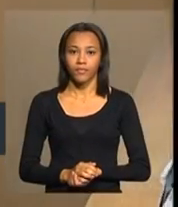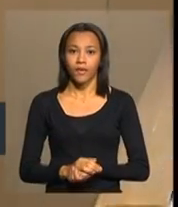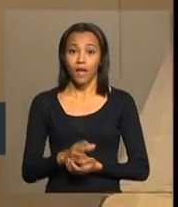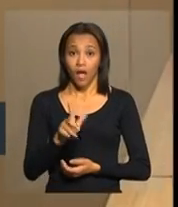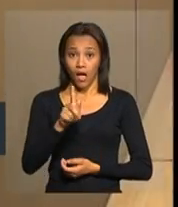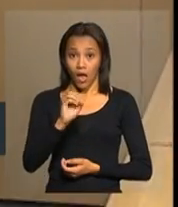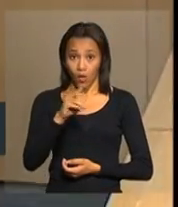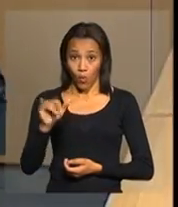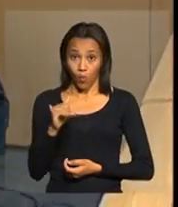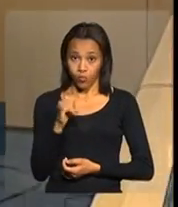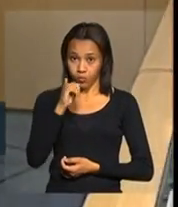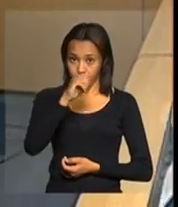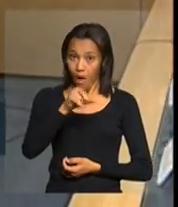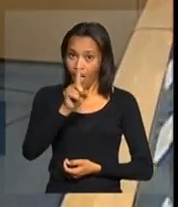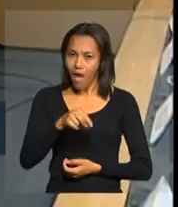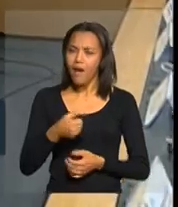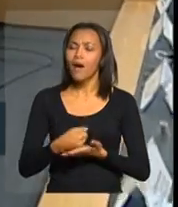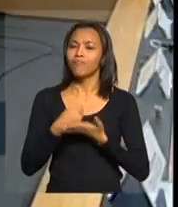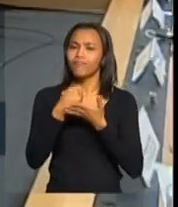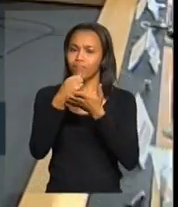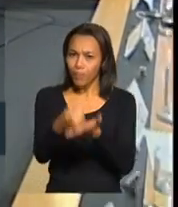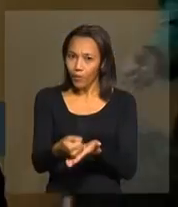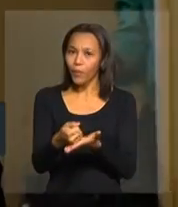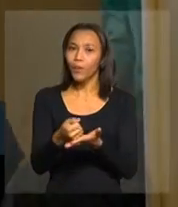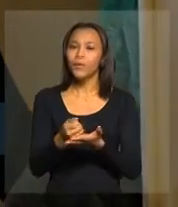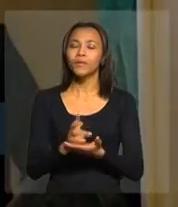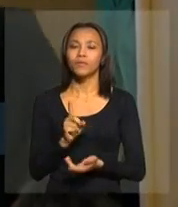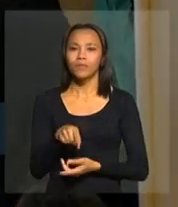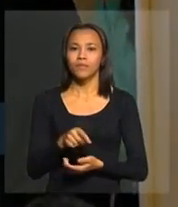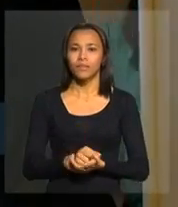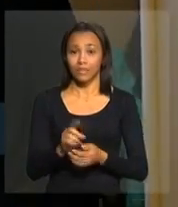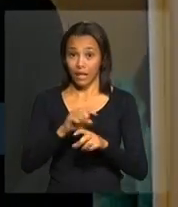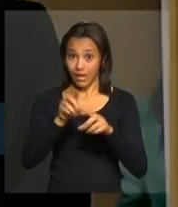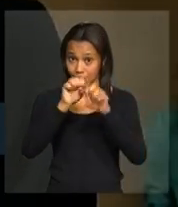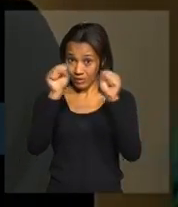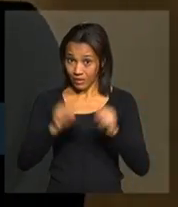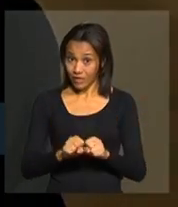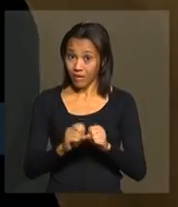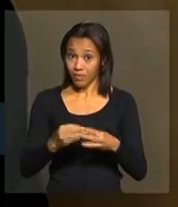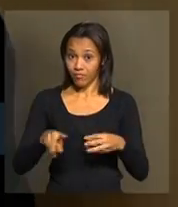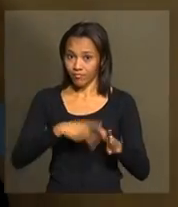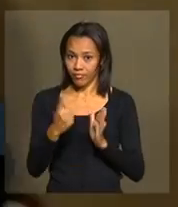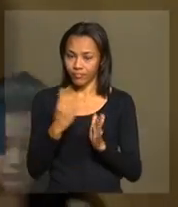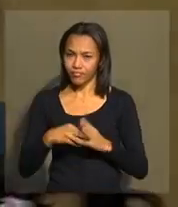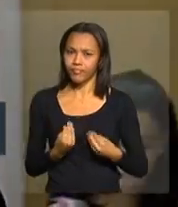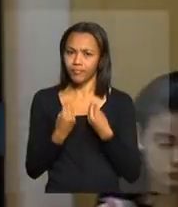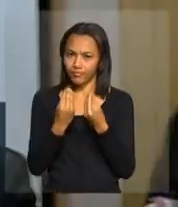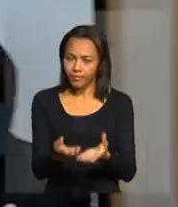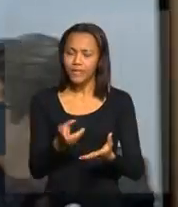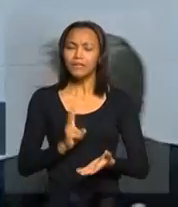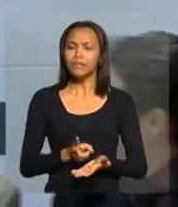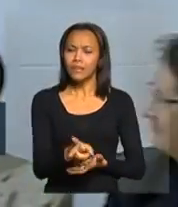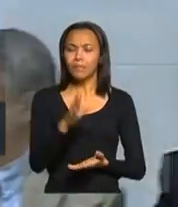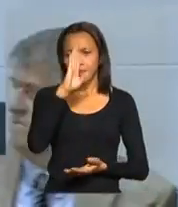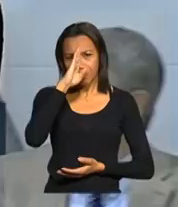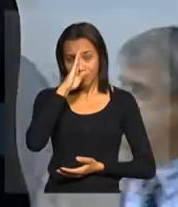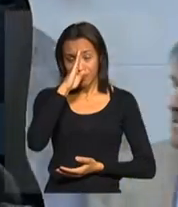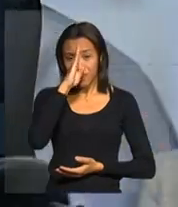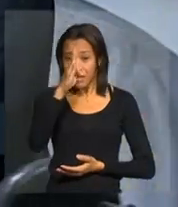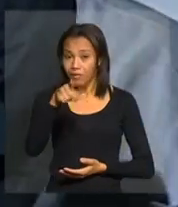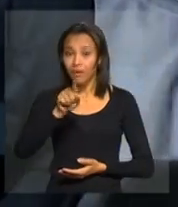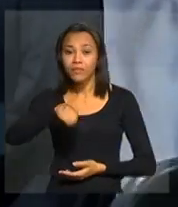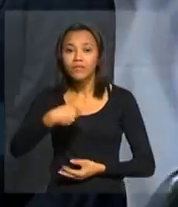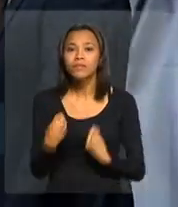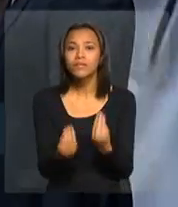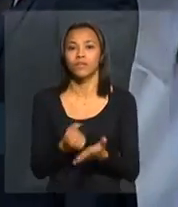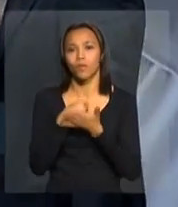Gol Linhas Aéreas é parceira do Sistema Nacional de Transplantes e vem atuando efetivamente como uma das principais parceiras